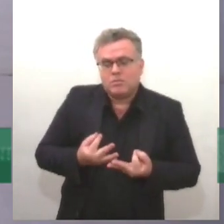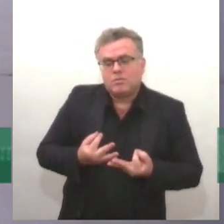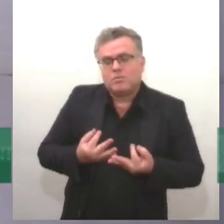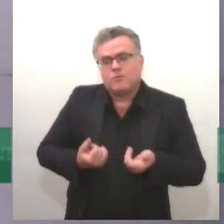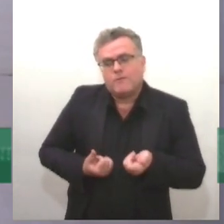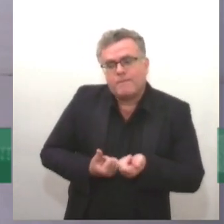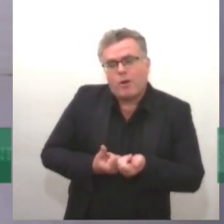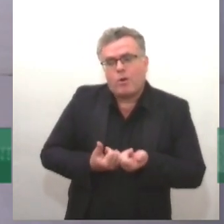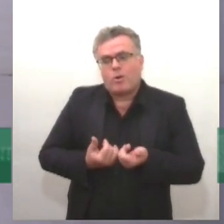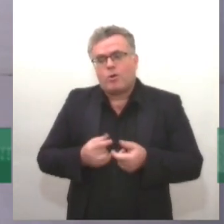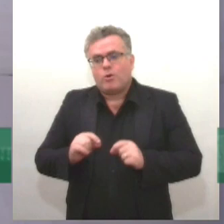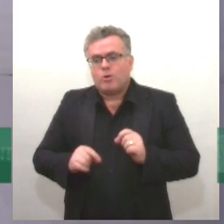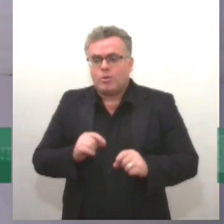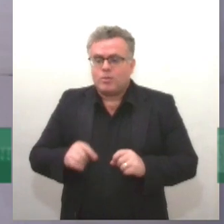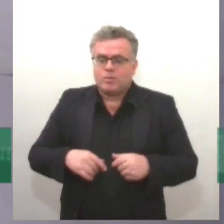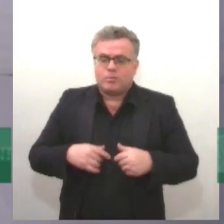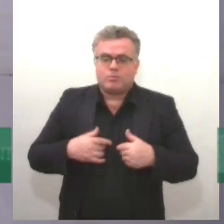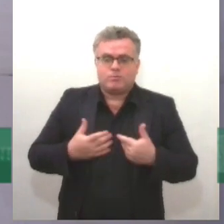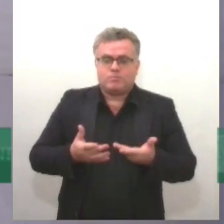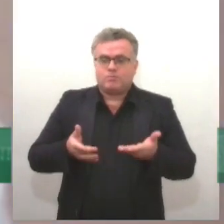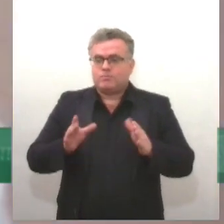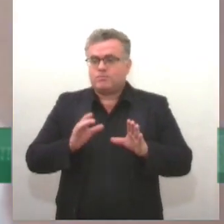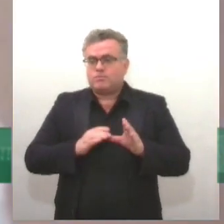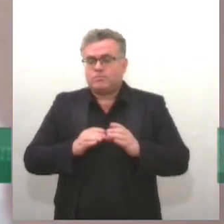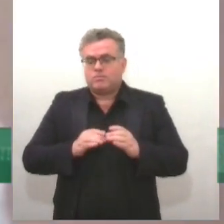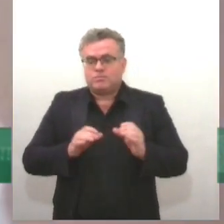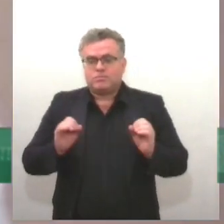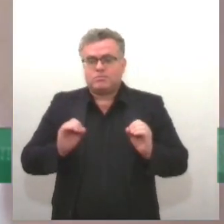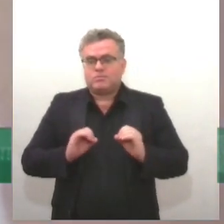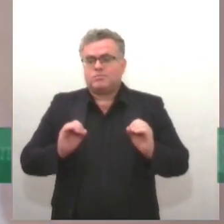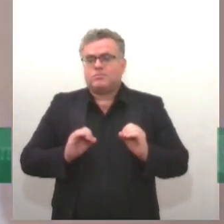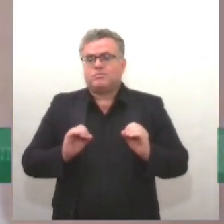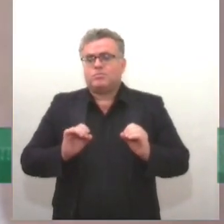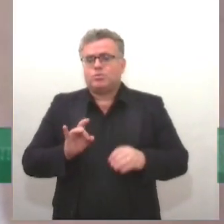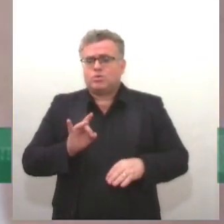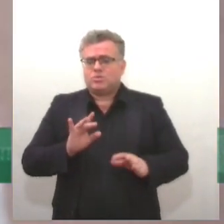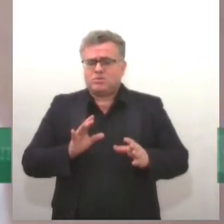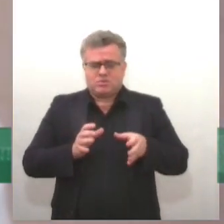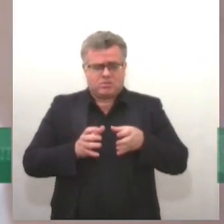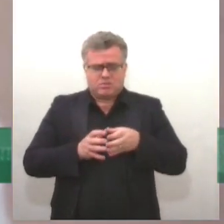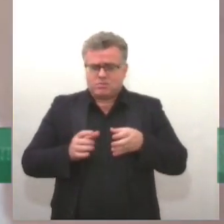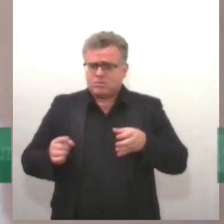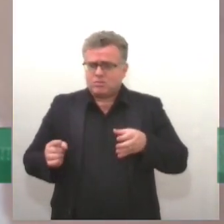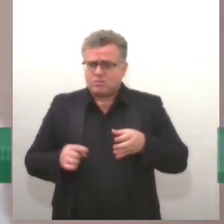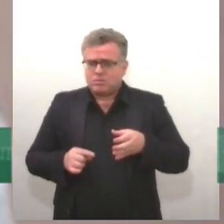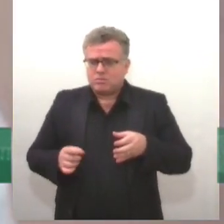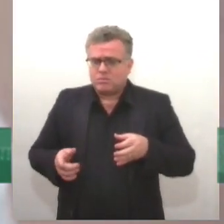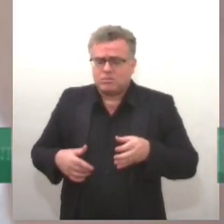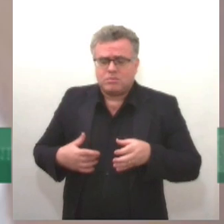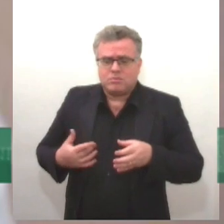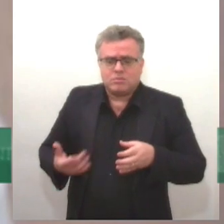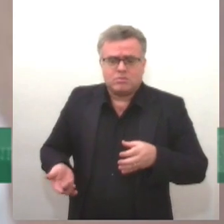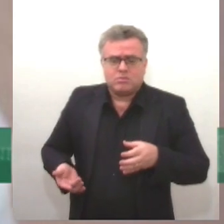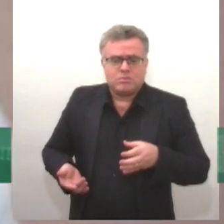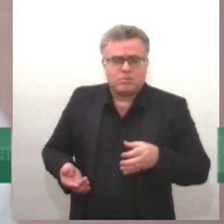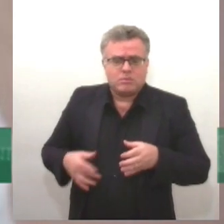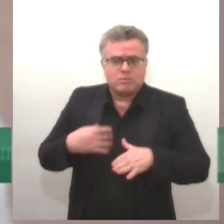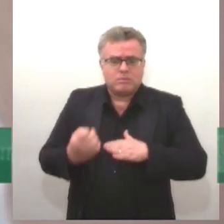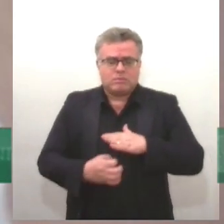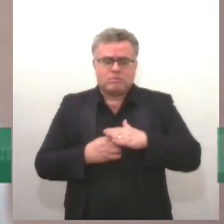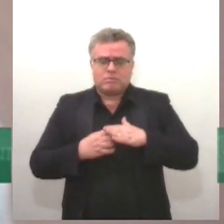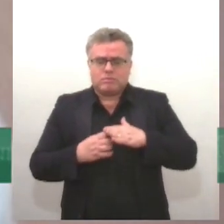sem concurso público, por meio de uma organização, não é? Ou de uma empresa, ou de